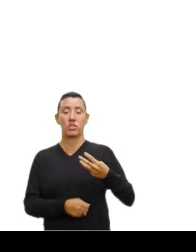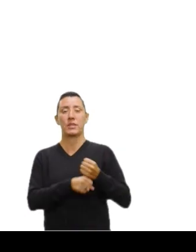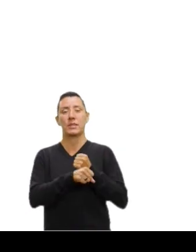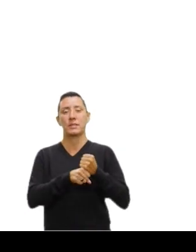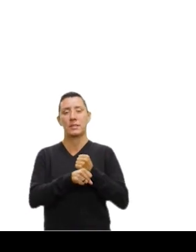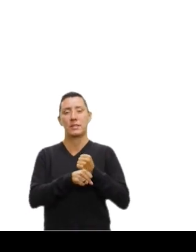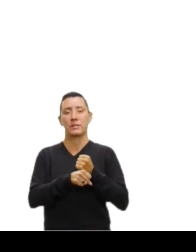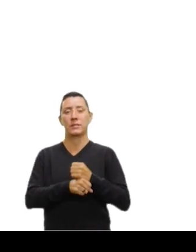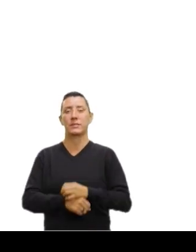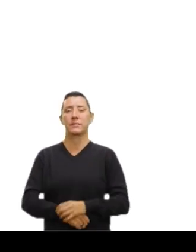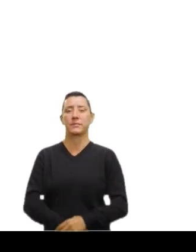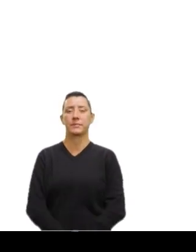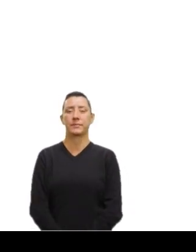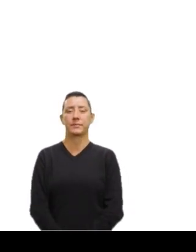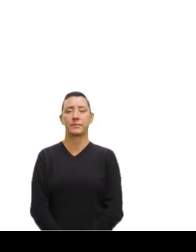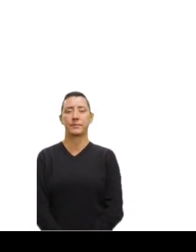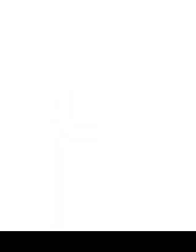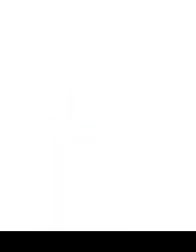anos